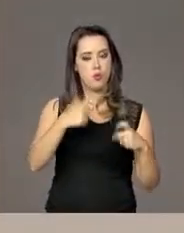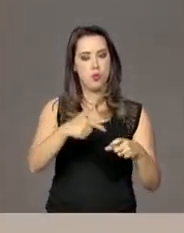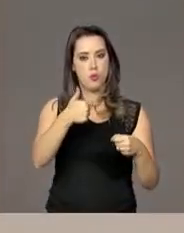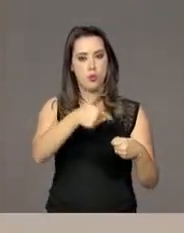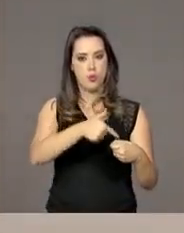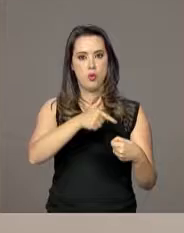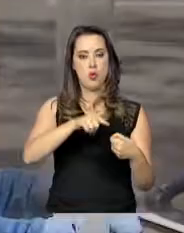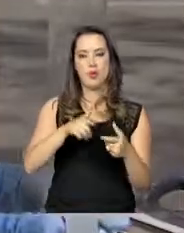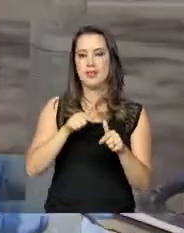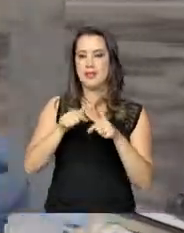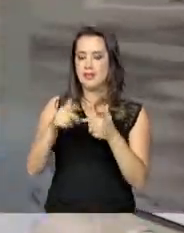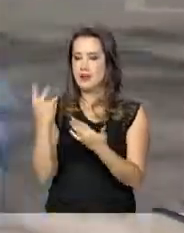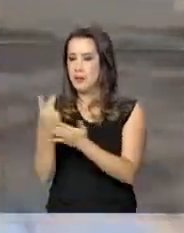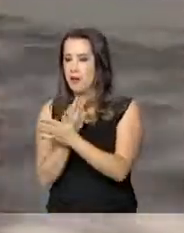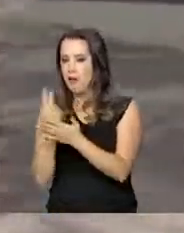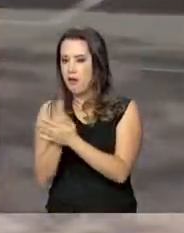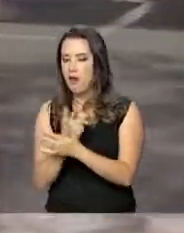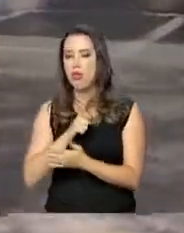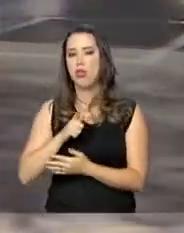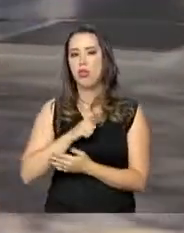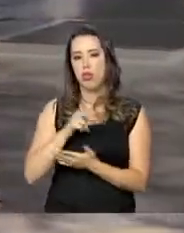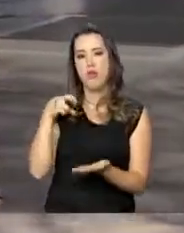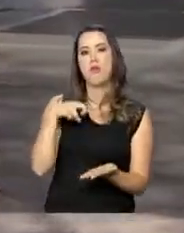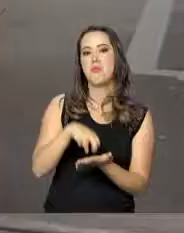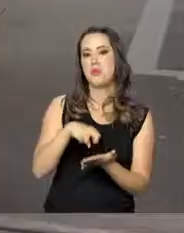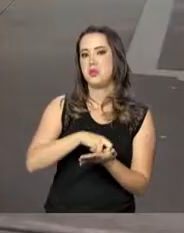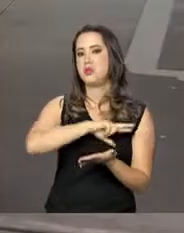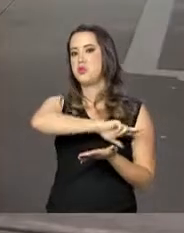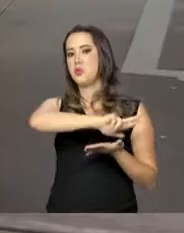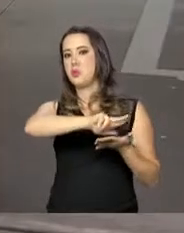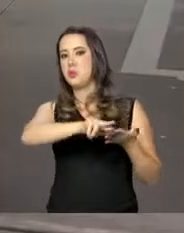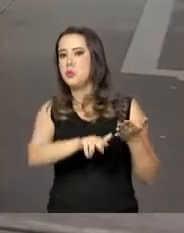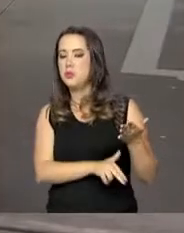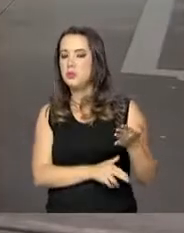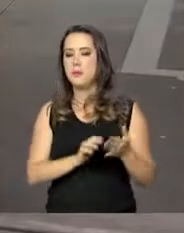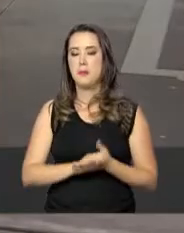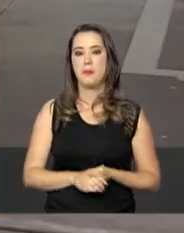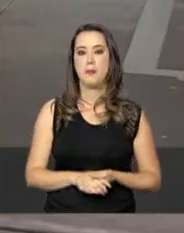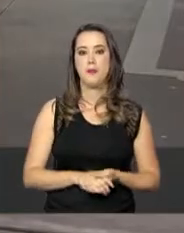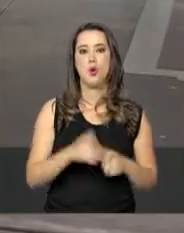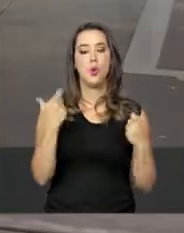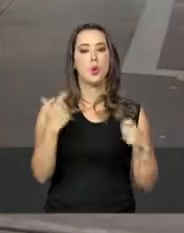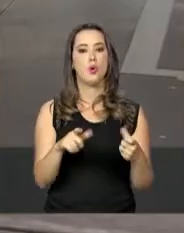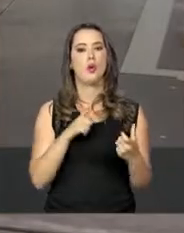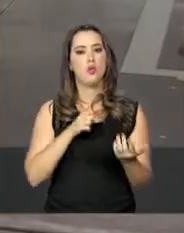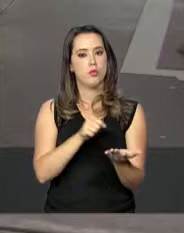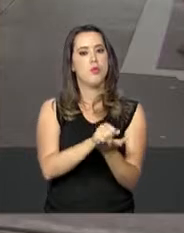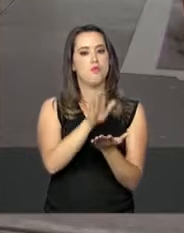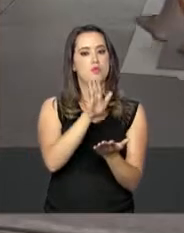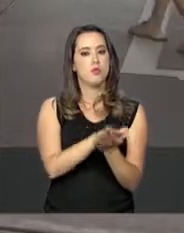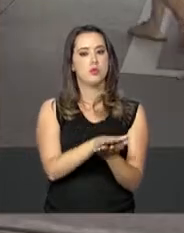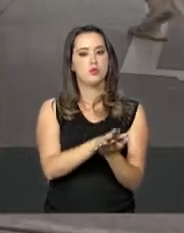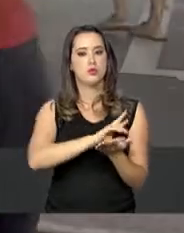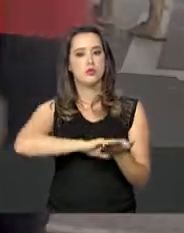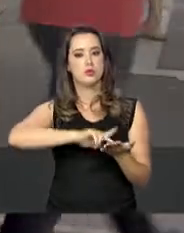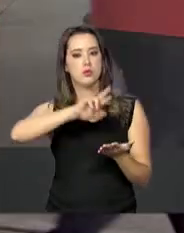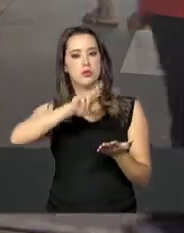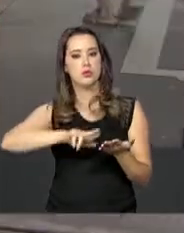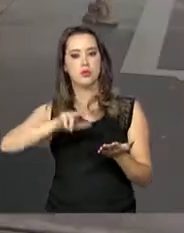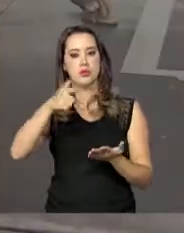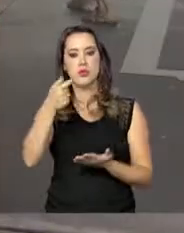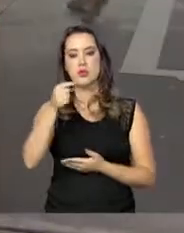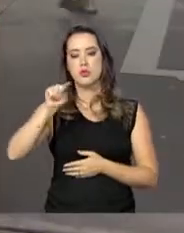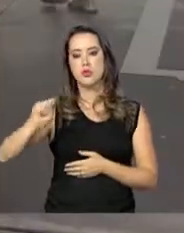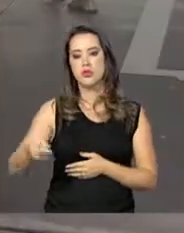das especificações está sujeito a punições. O posto está sujeito a multa, né? Varia aí de 20